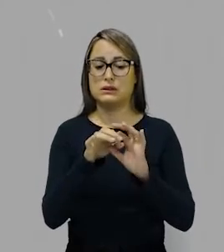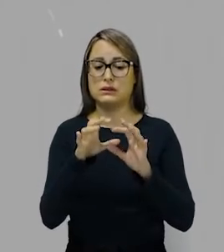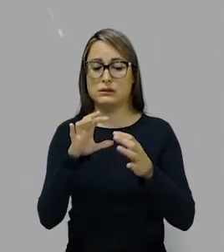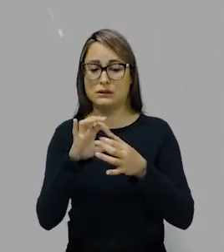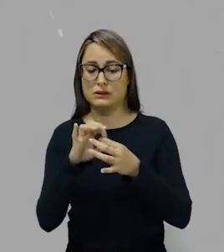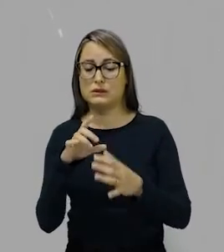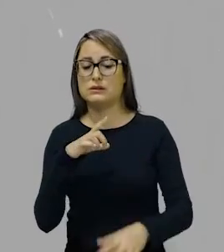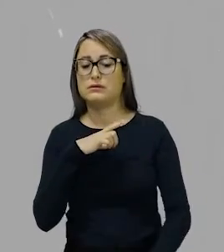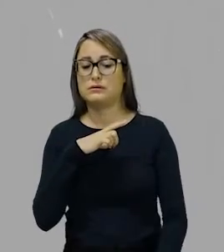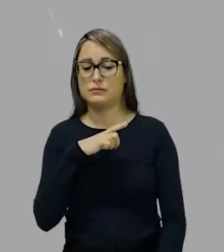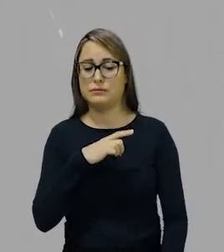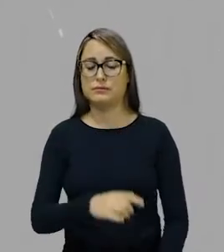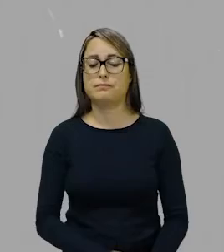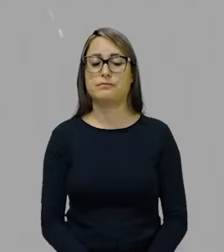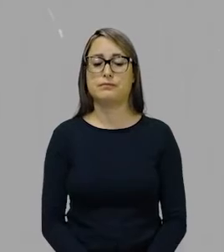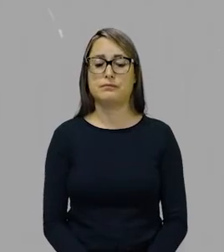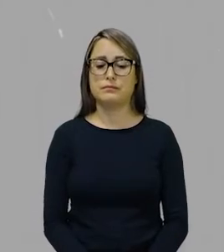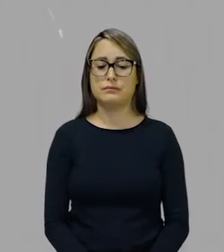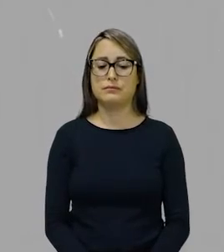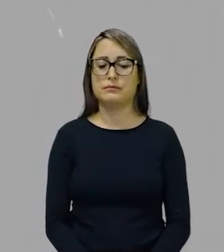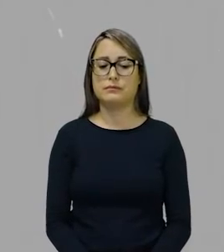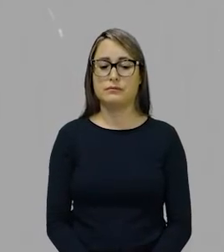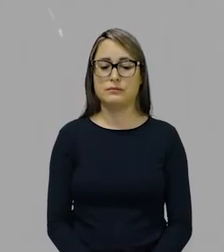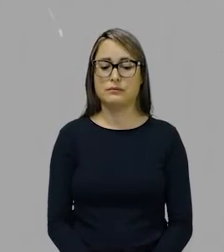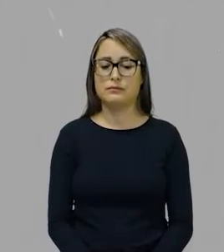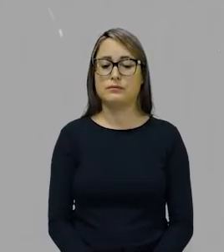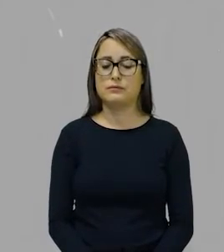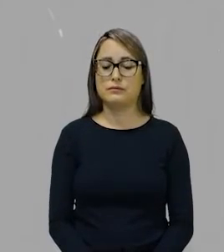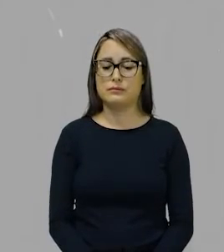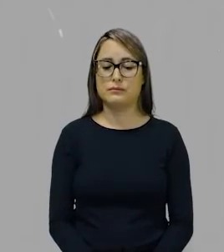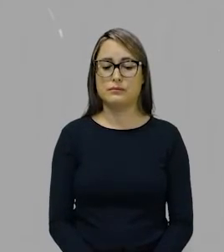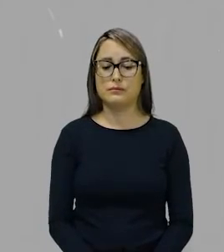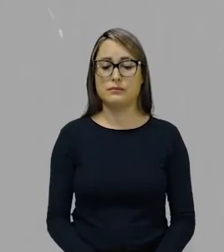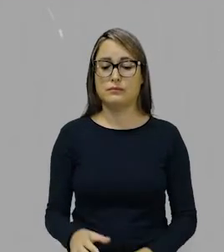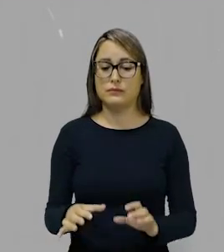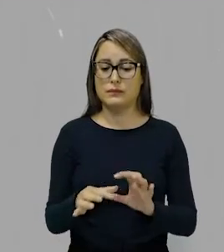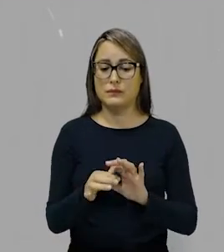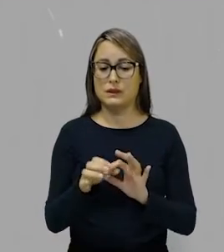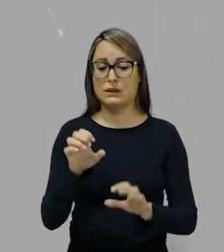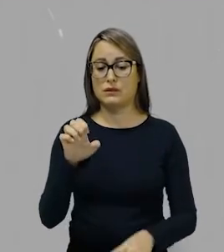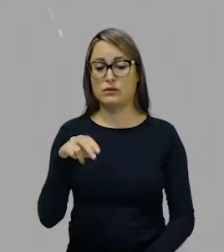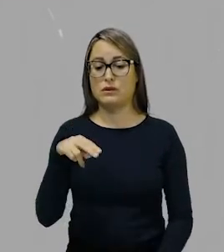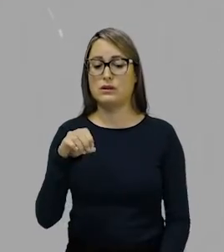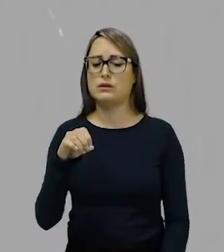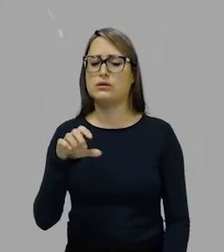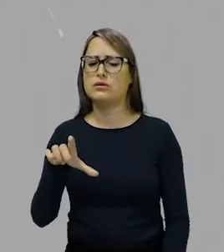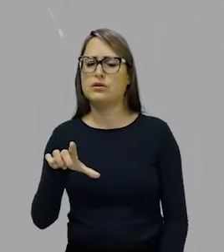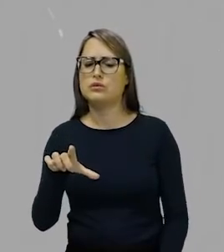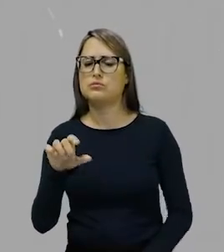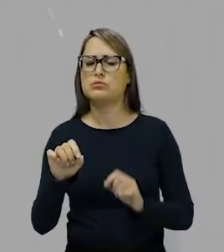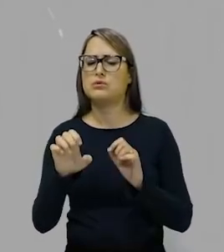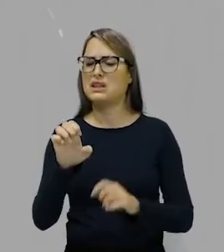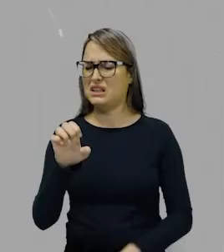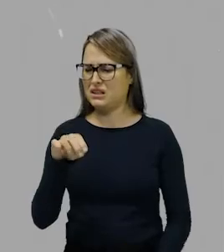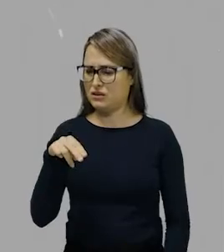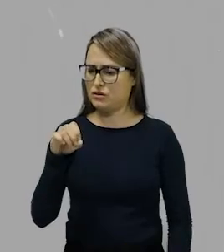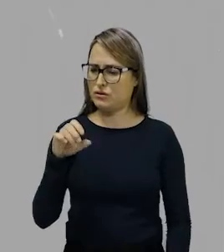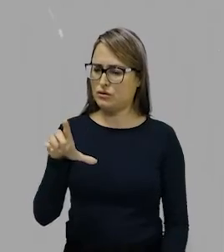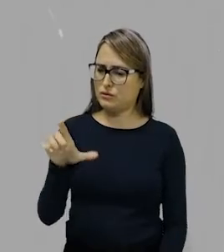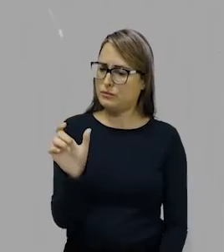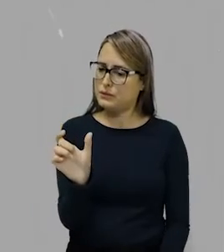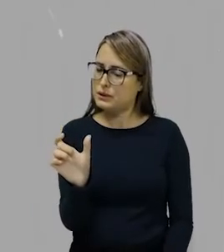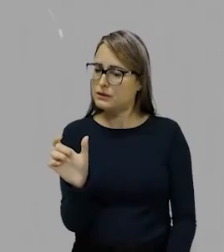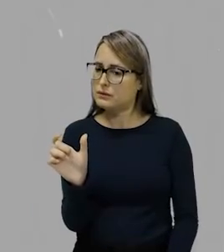um aldeído, ele vai se isomerizar com um enol. Bom, o que é o enol, turma? Enol